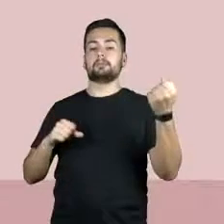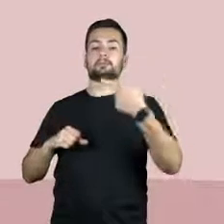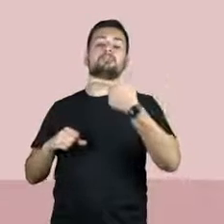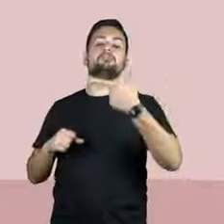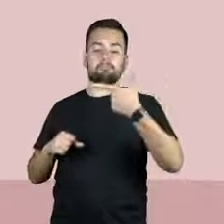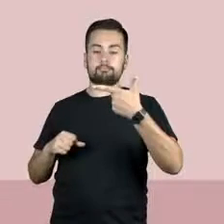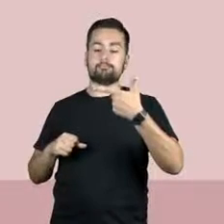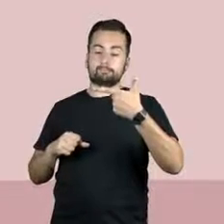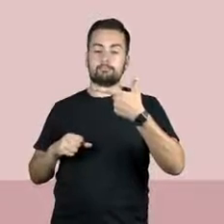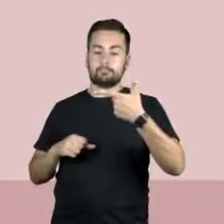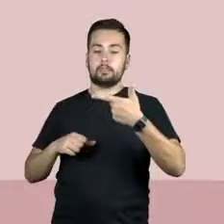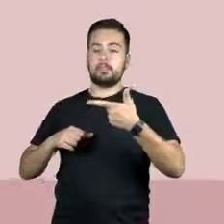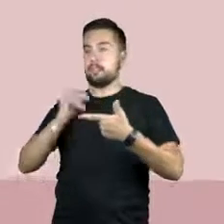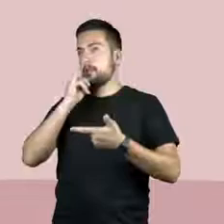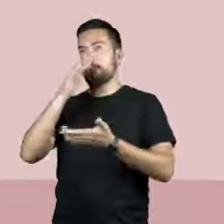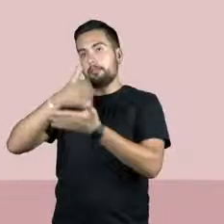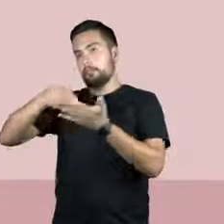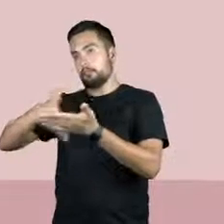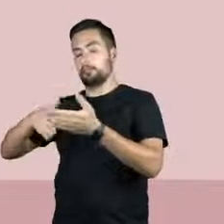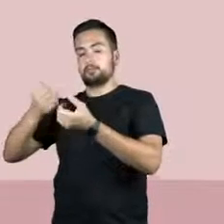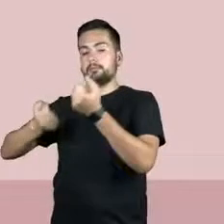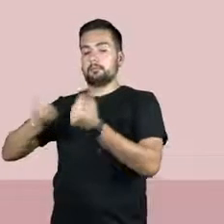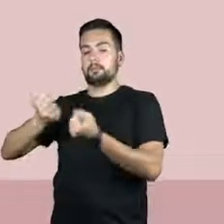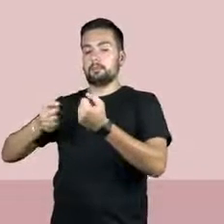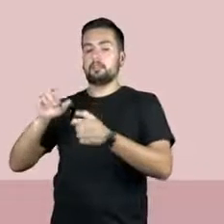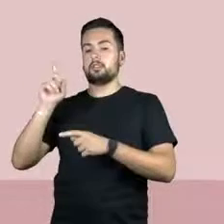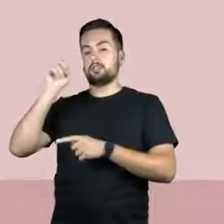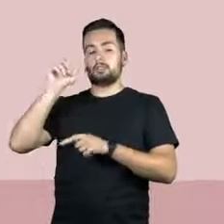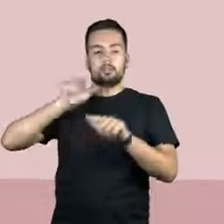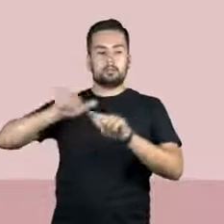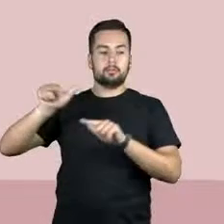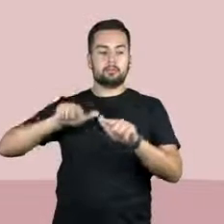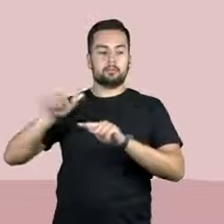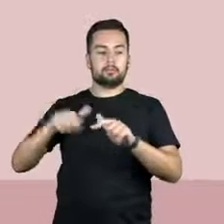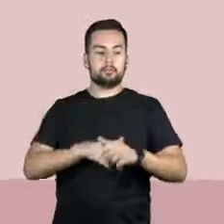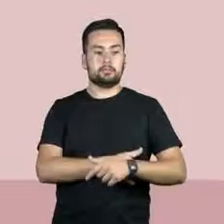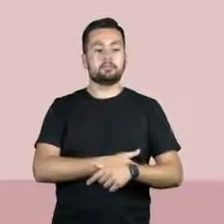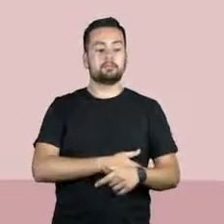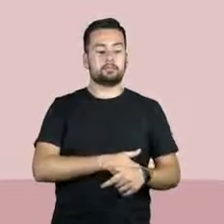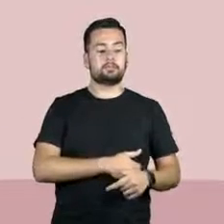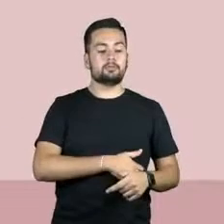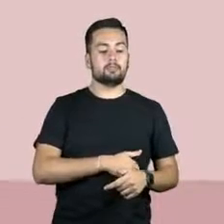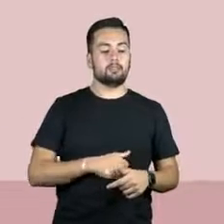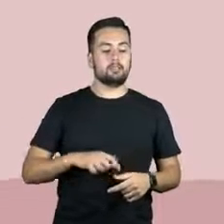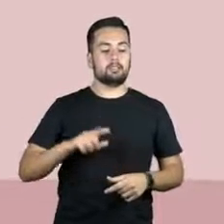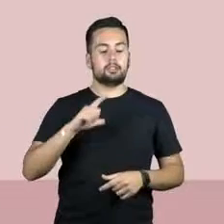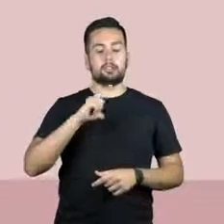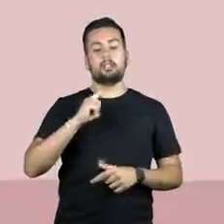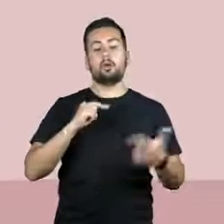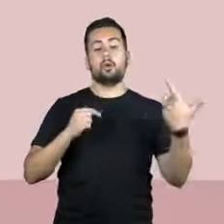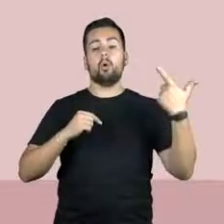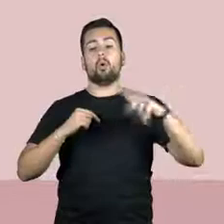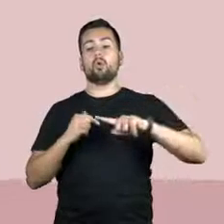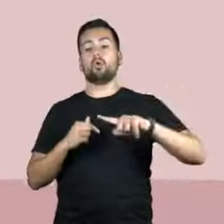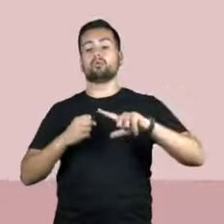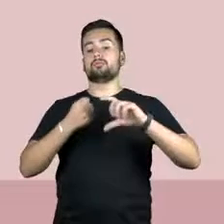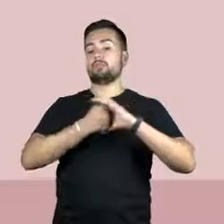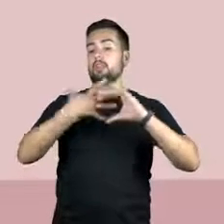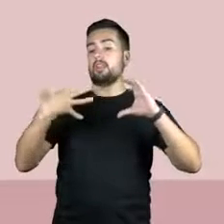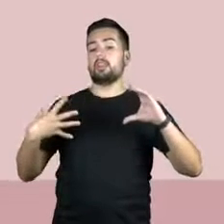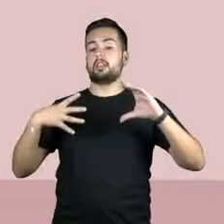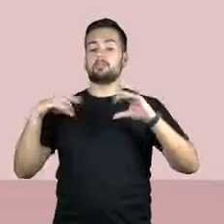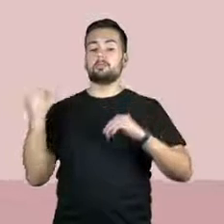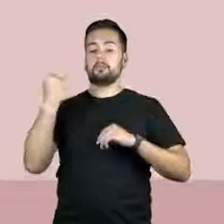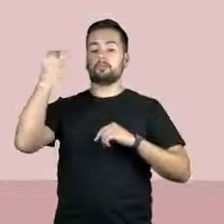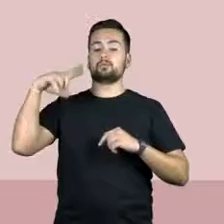de fatias por pesos, né? Já dá um pouco de trabalho calcular, mas a gente calcula. Porém, existem outros fatores que são mais importantes, inclusive, de